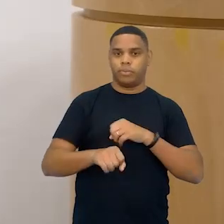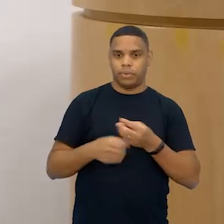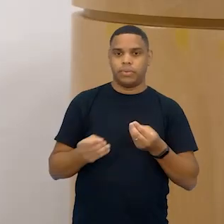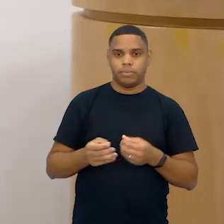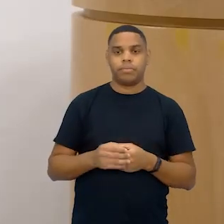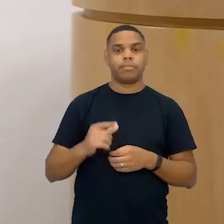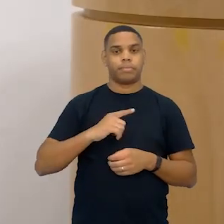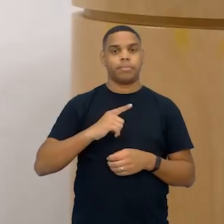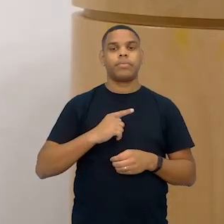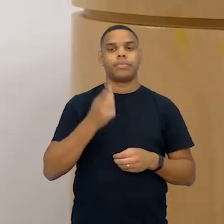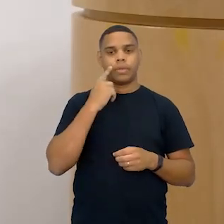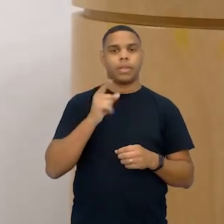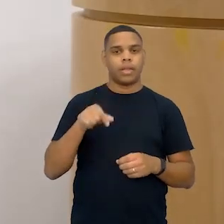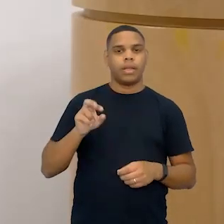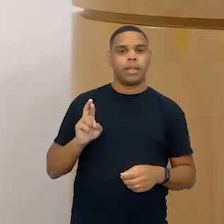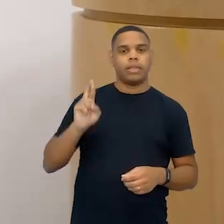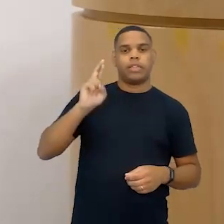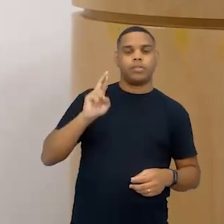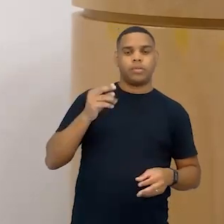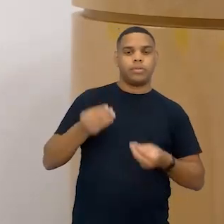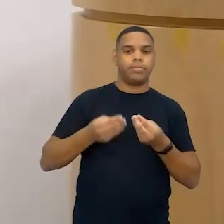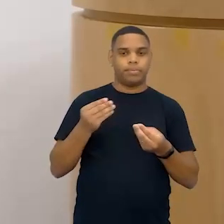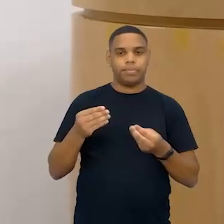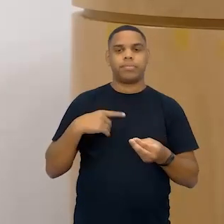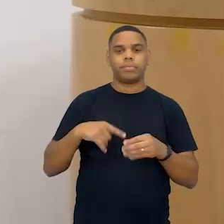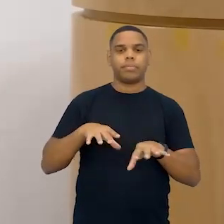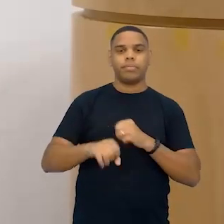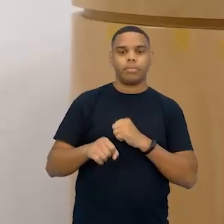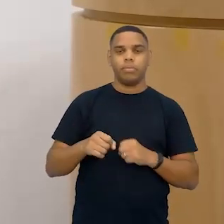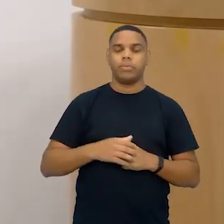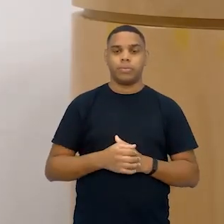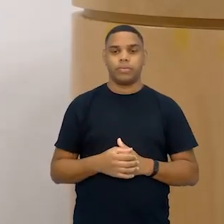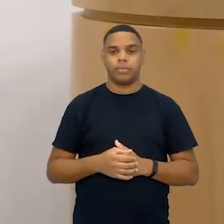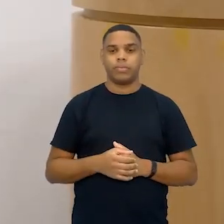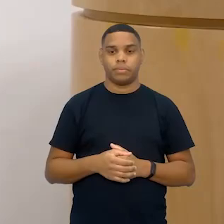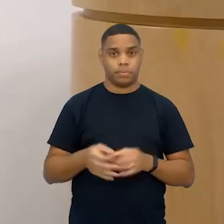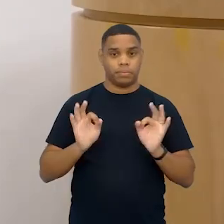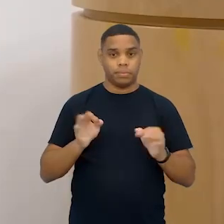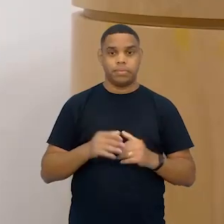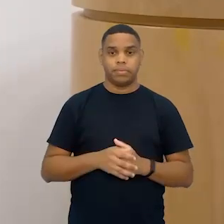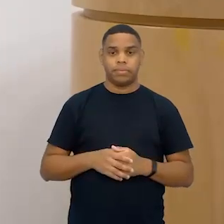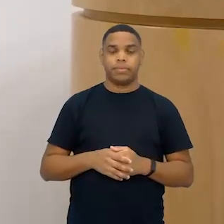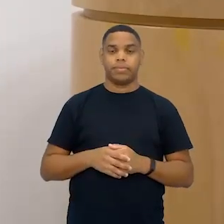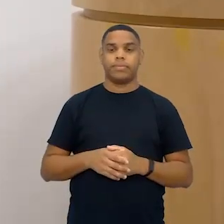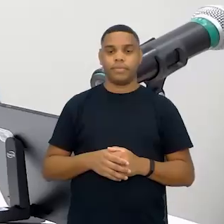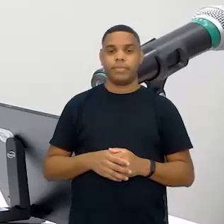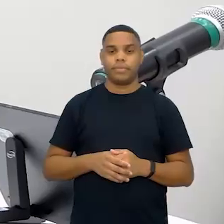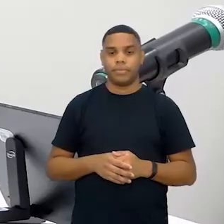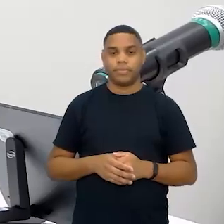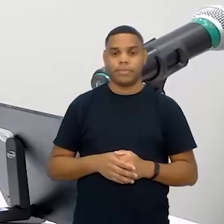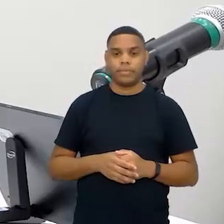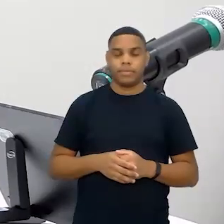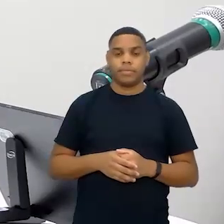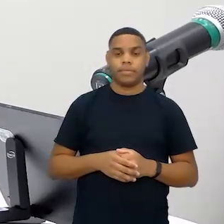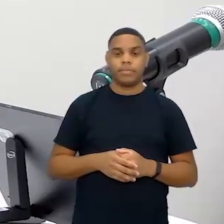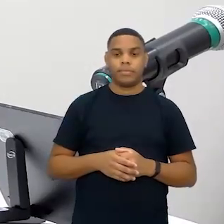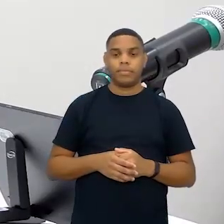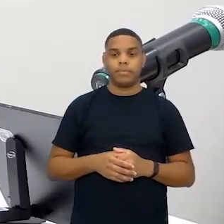Então, ele que vai ser o responsável ali pela formação entre pares, tá certo? Além do dinheiro,